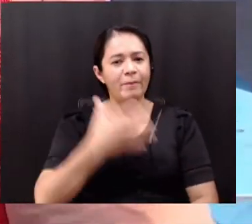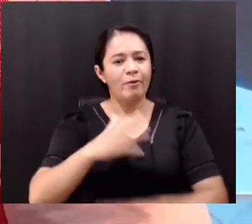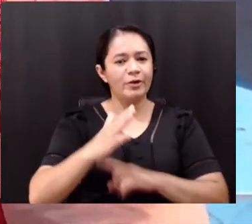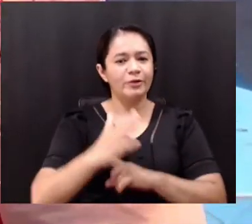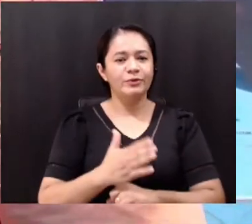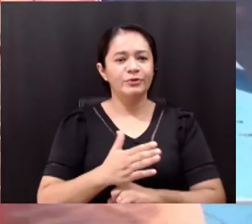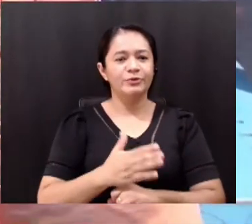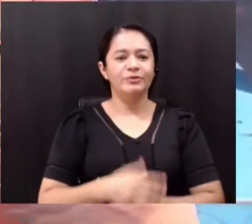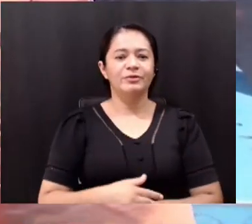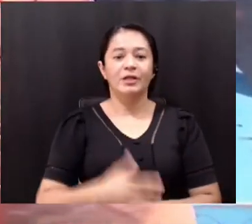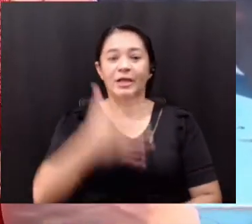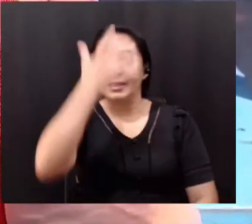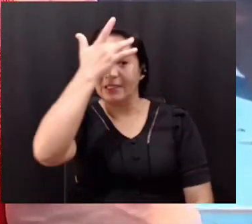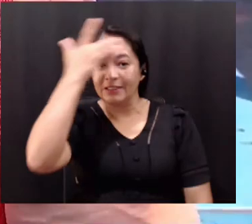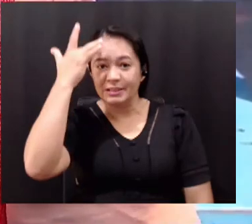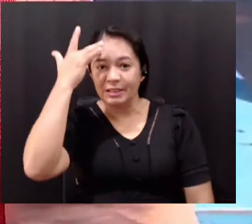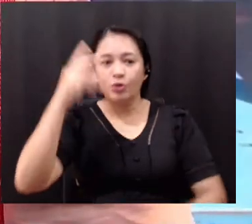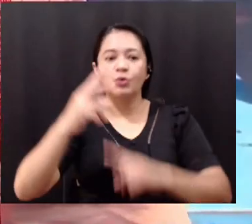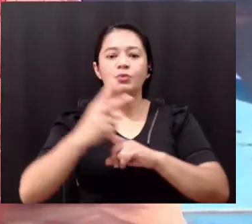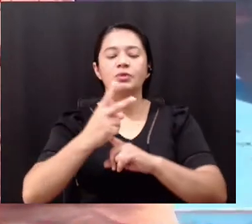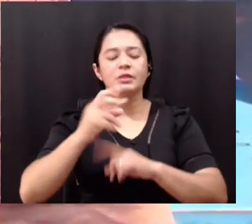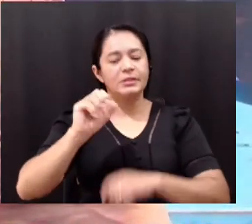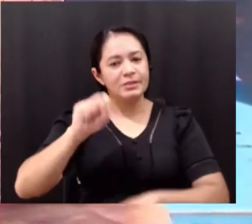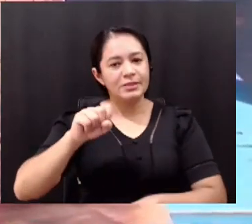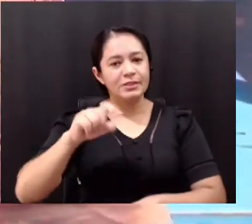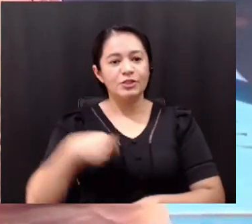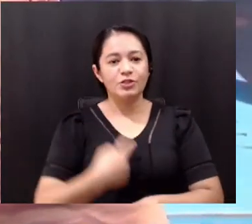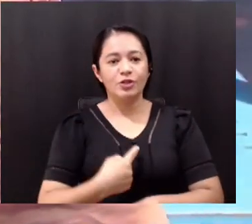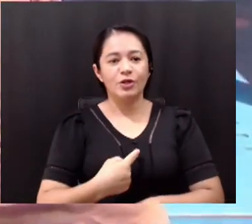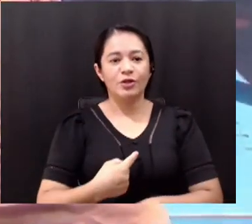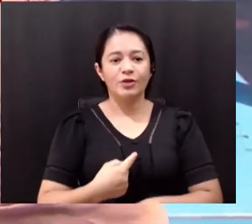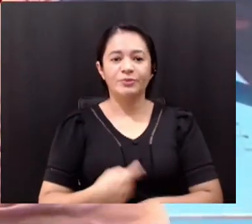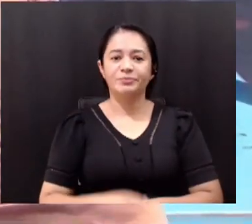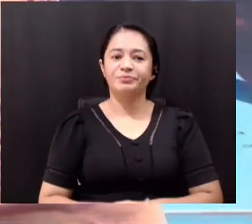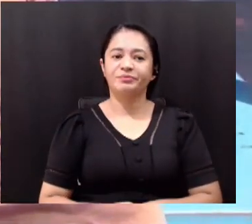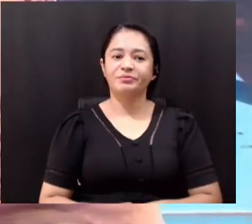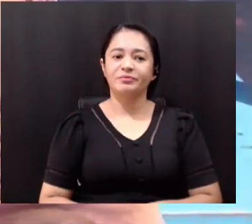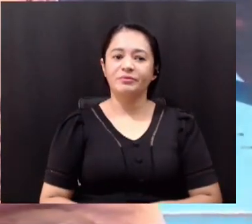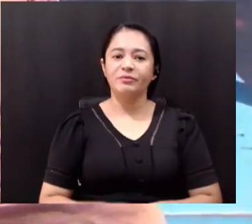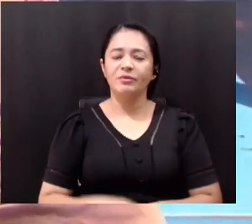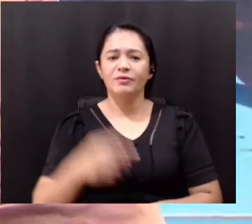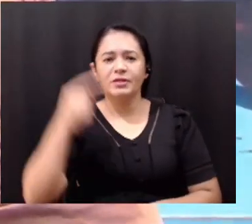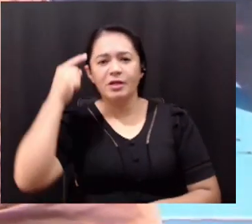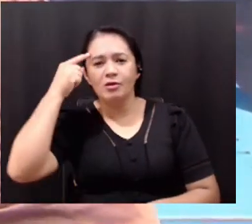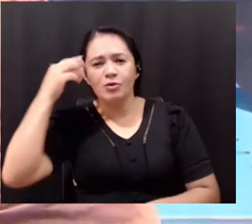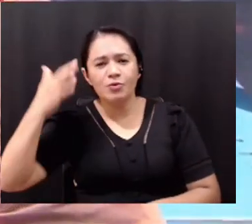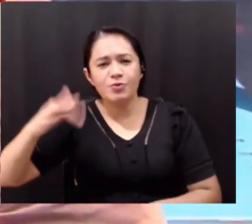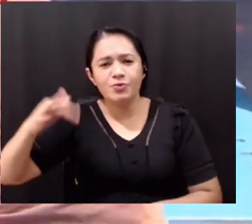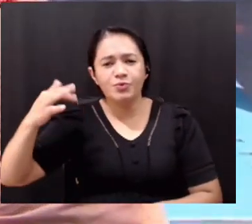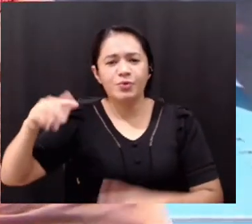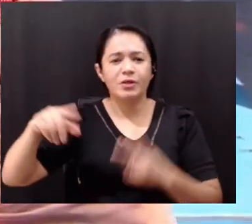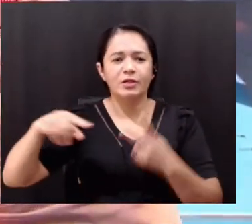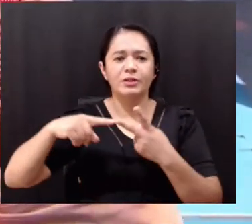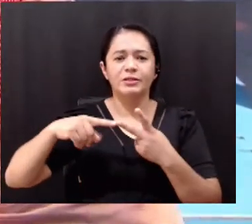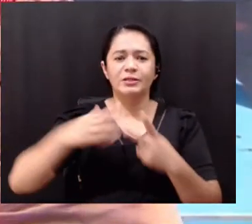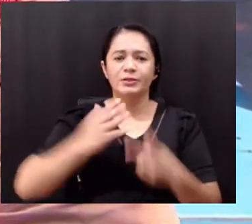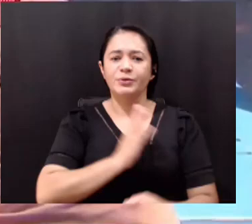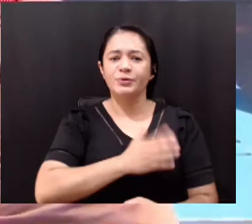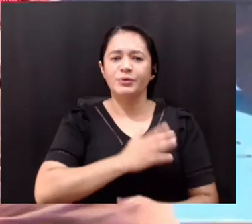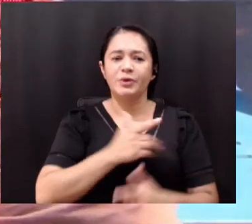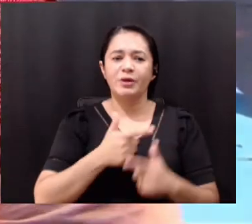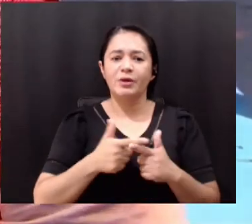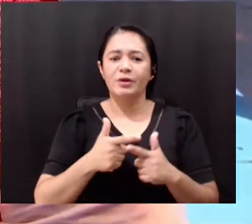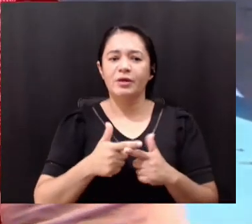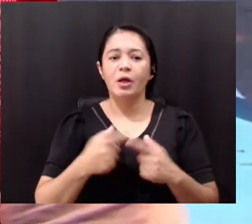mental, né? Sim, a gente cuida de todo. Se você tem uma dor de cabeça, se você tem um problema de coração, por que não a mente você